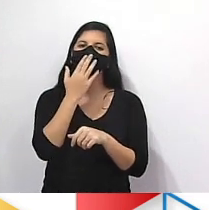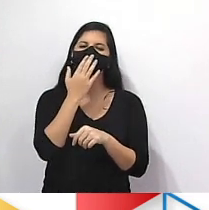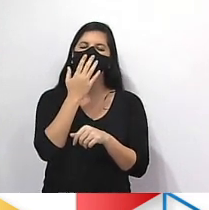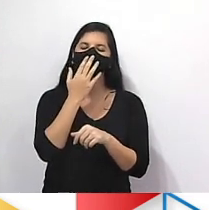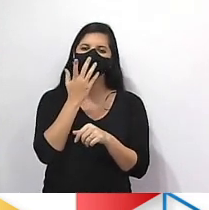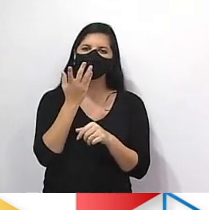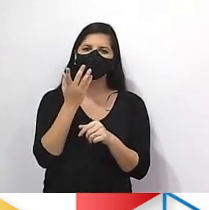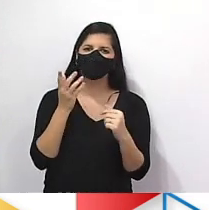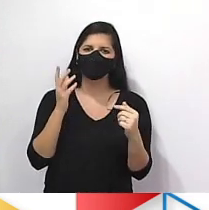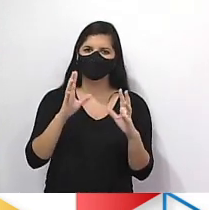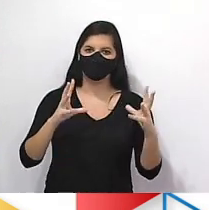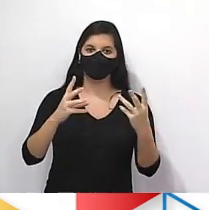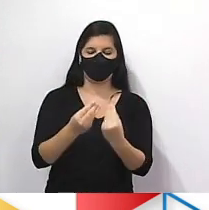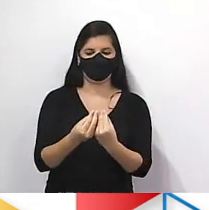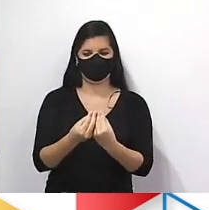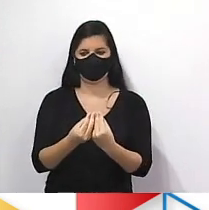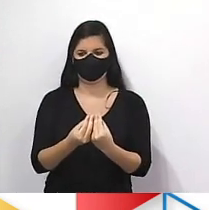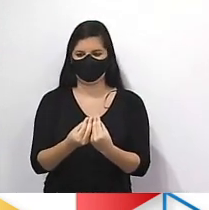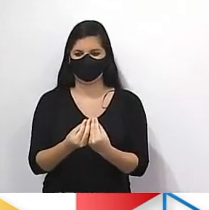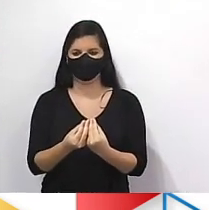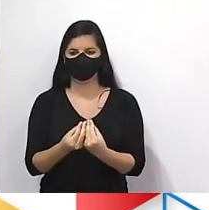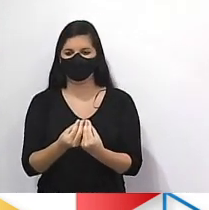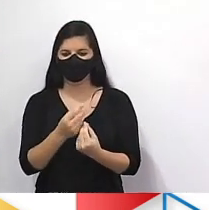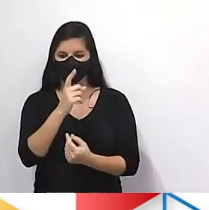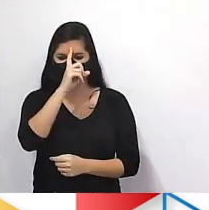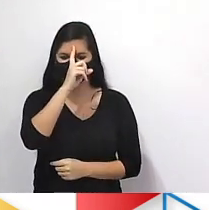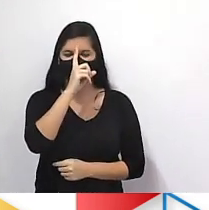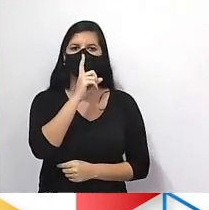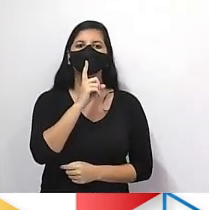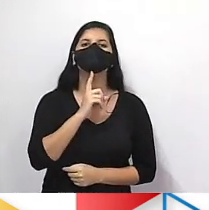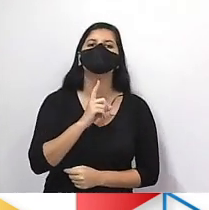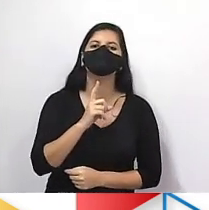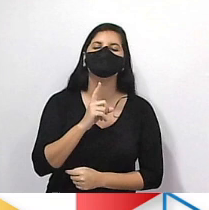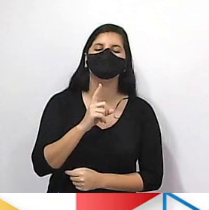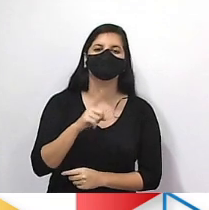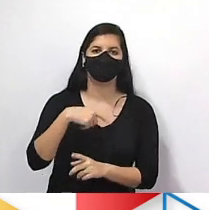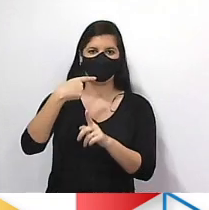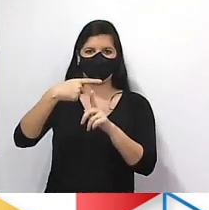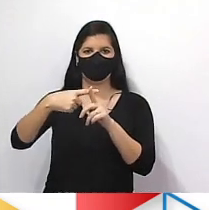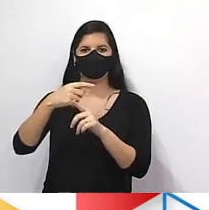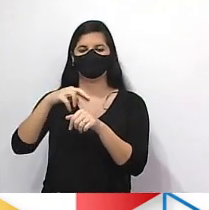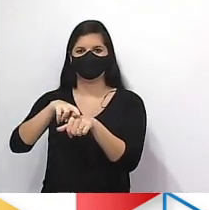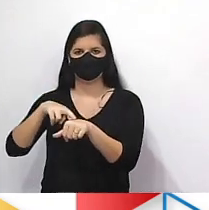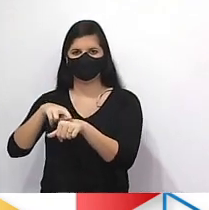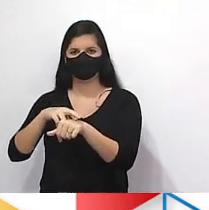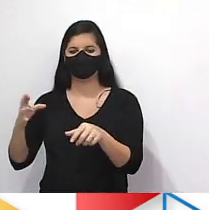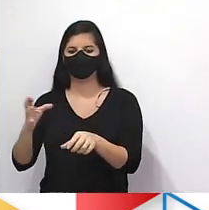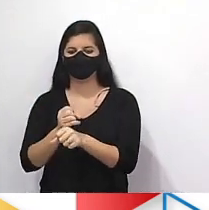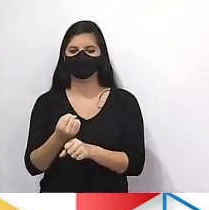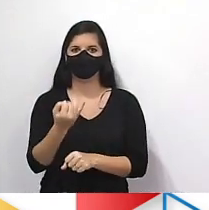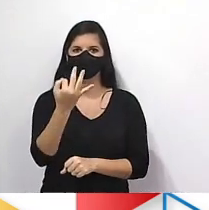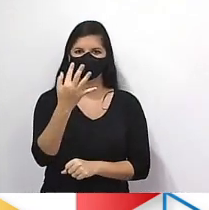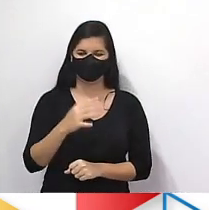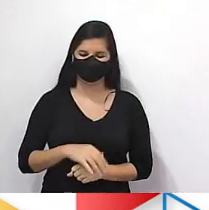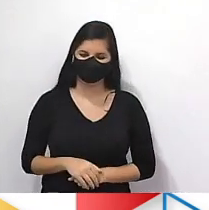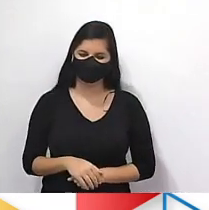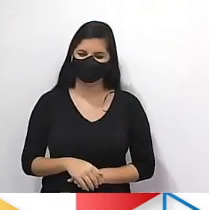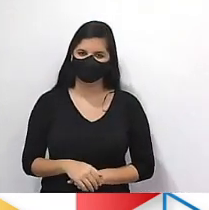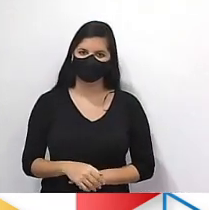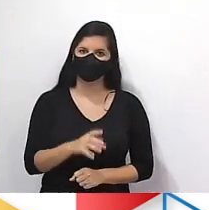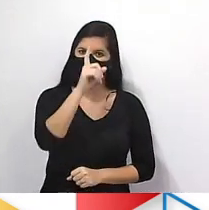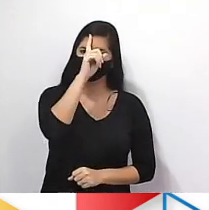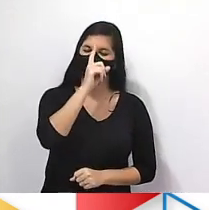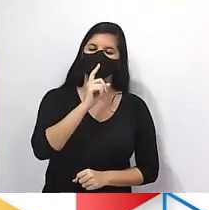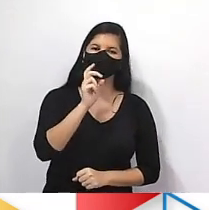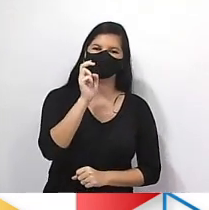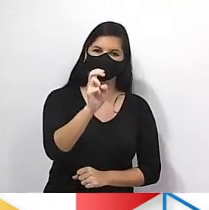fração inteira, ou seja, amarelo mais roxo, quanto é que vai dar? Vamos ver na nossa animação? Eu tenho 5